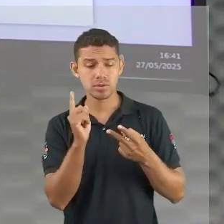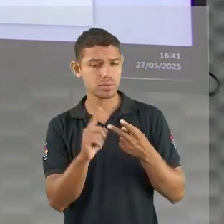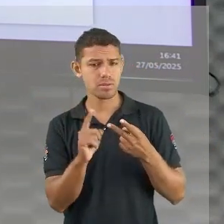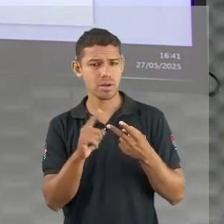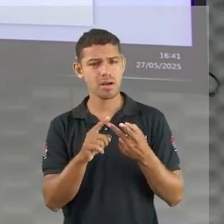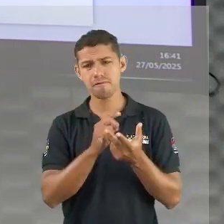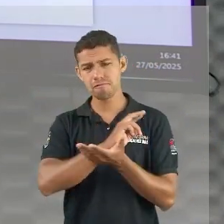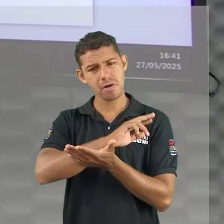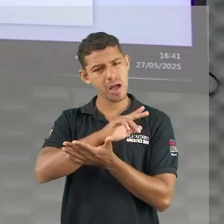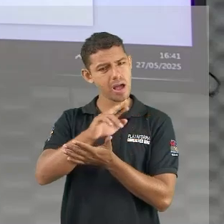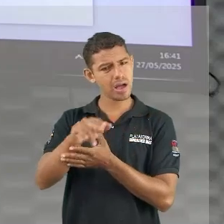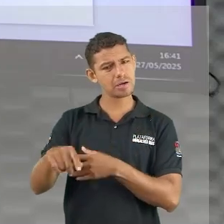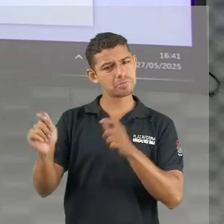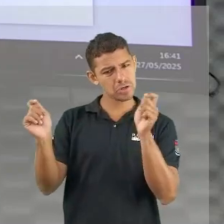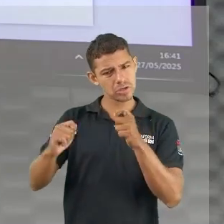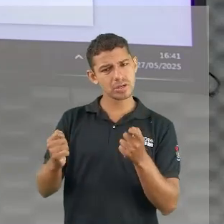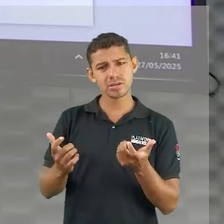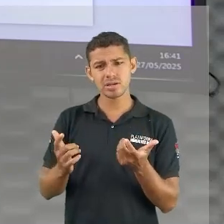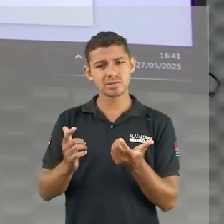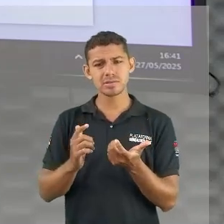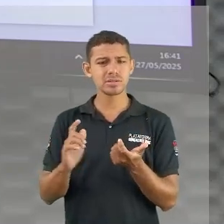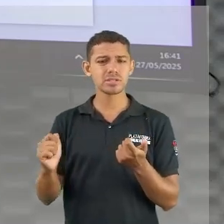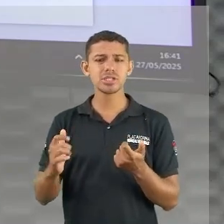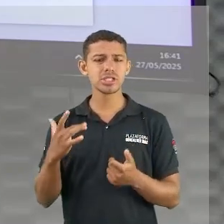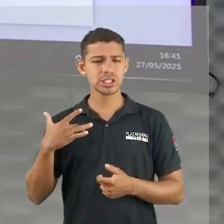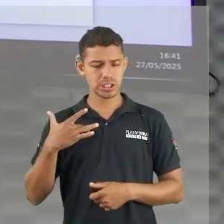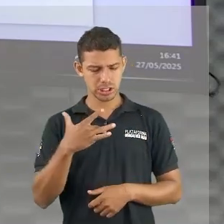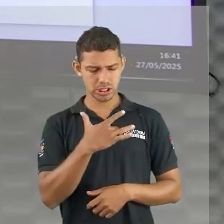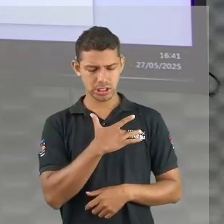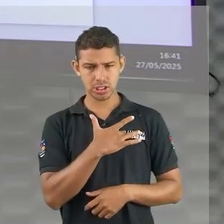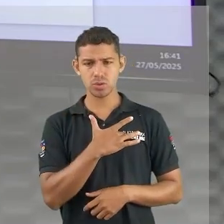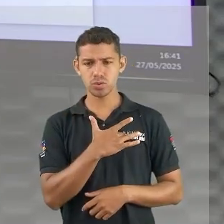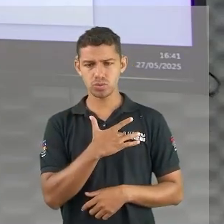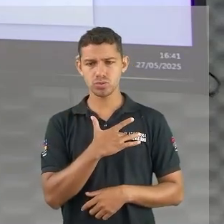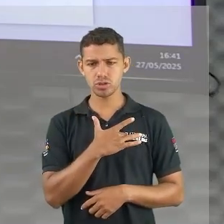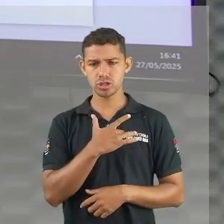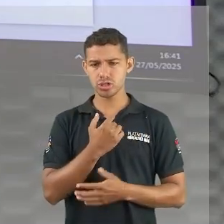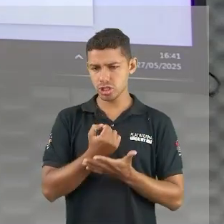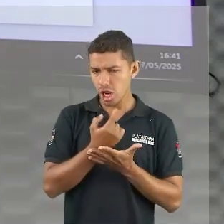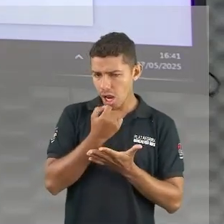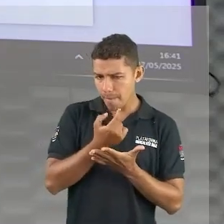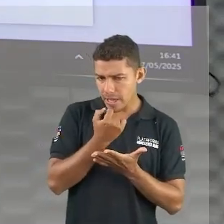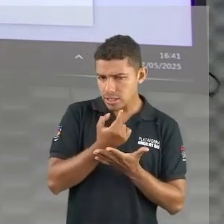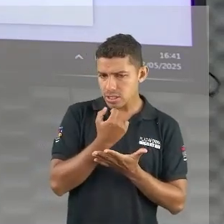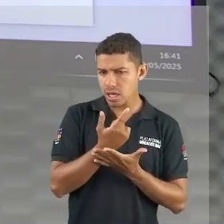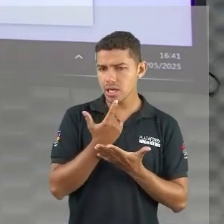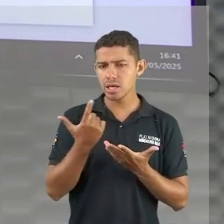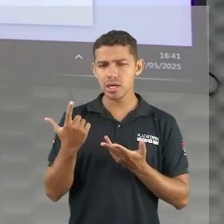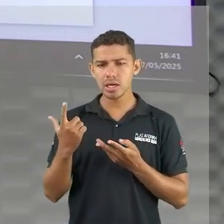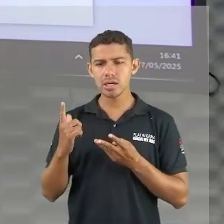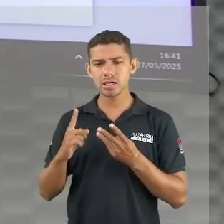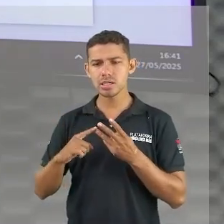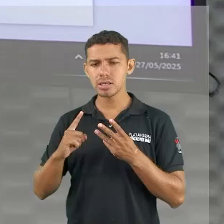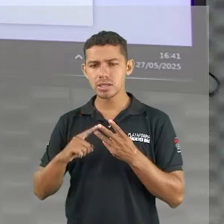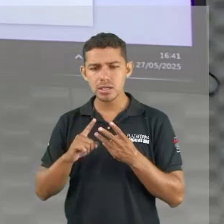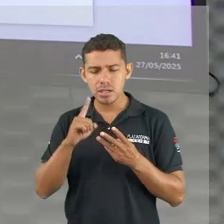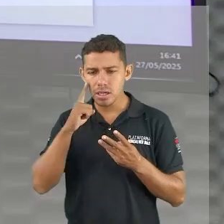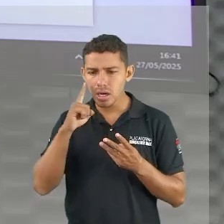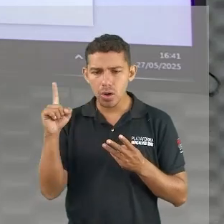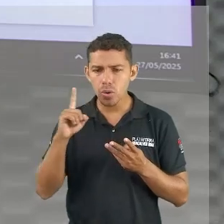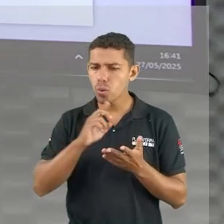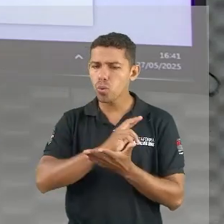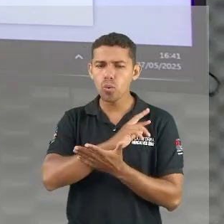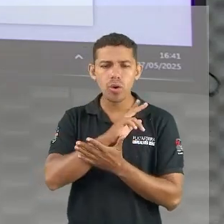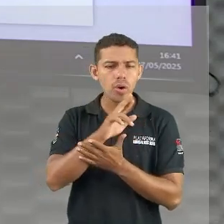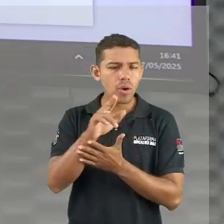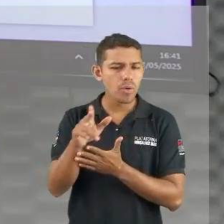ricas possibilidades, fonte inesgotável de saúde, né? De medicamentos, fonte inesgotável de uma